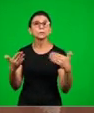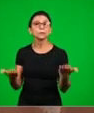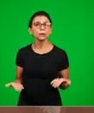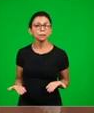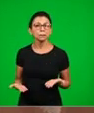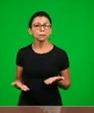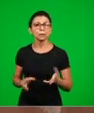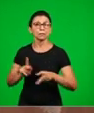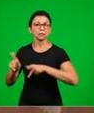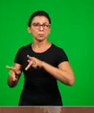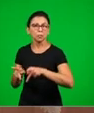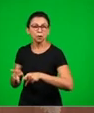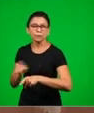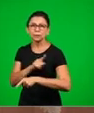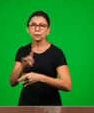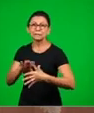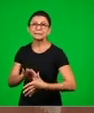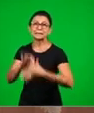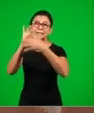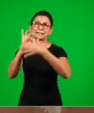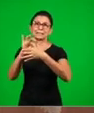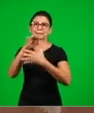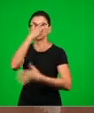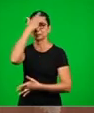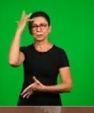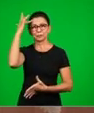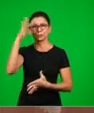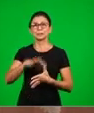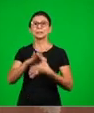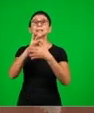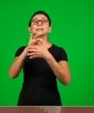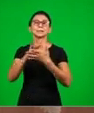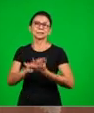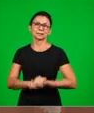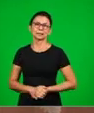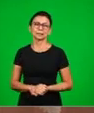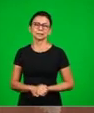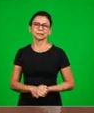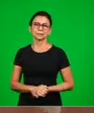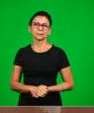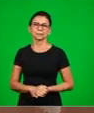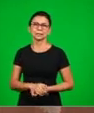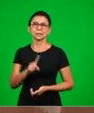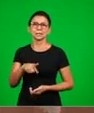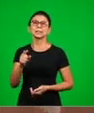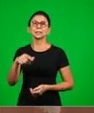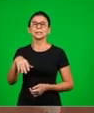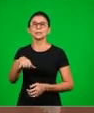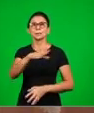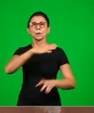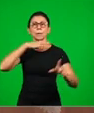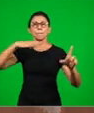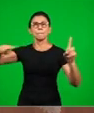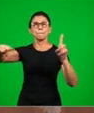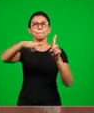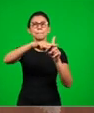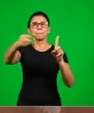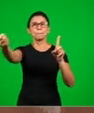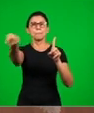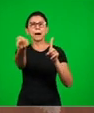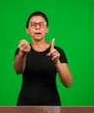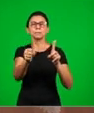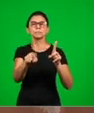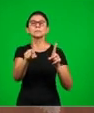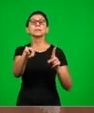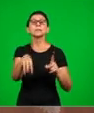estava nos líderes. E quem matou a Jesus foram os líderes. Quem retirou o